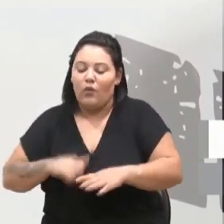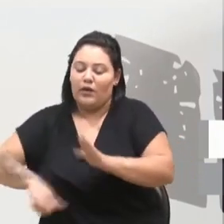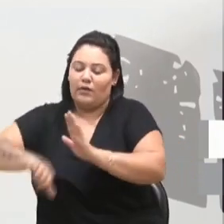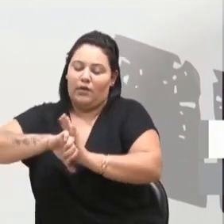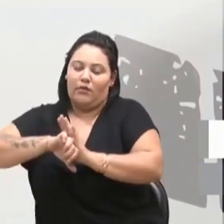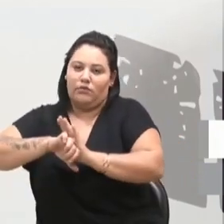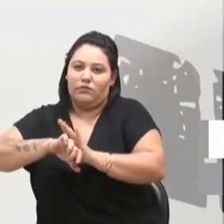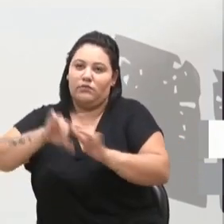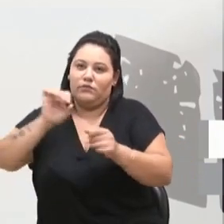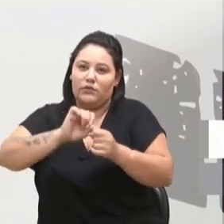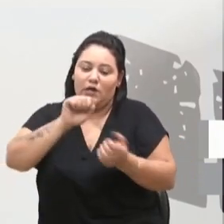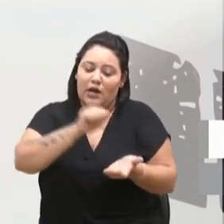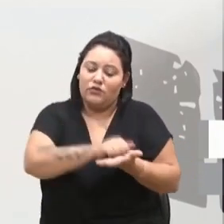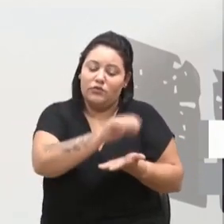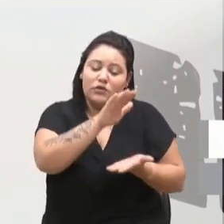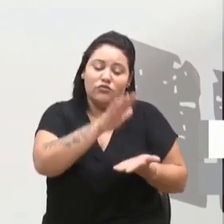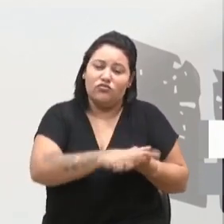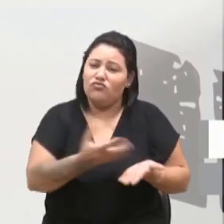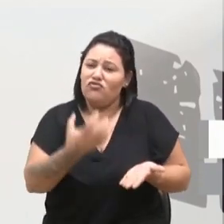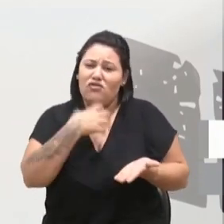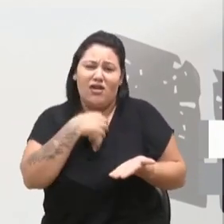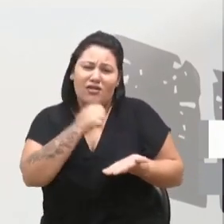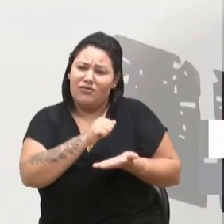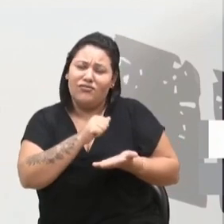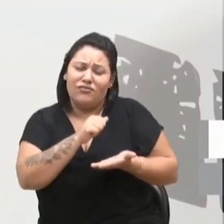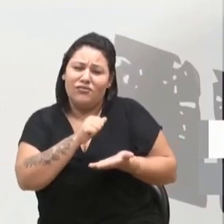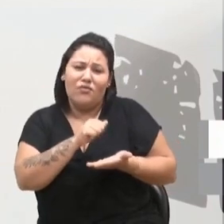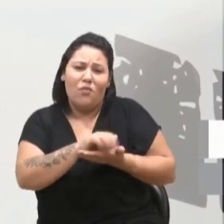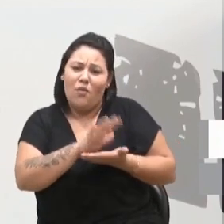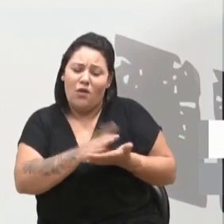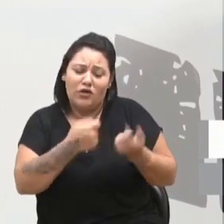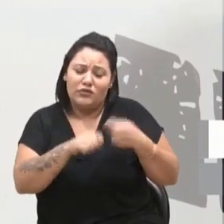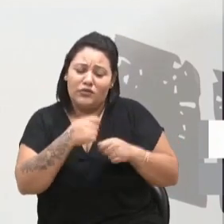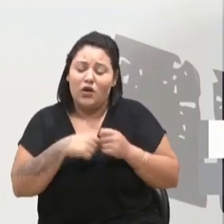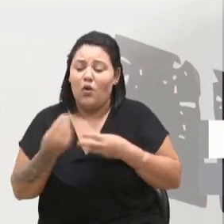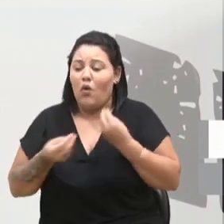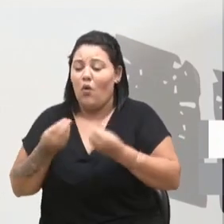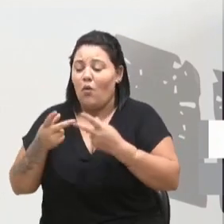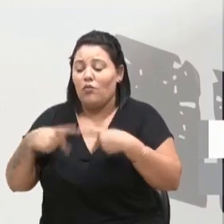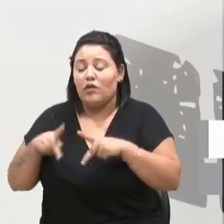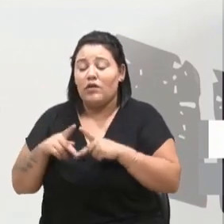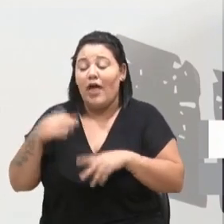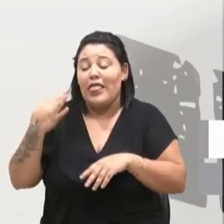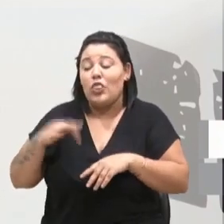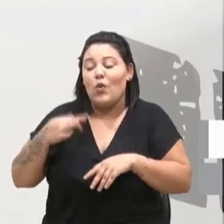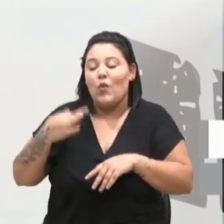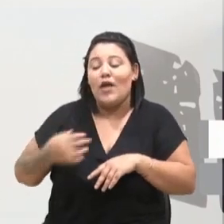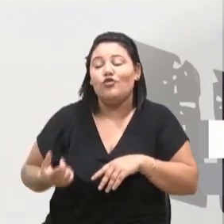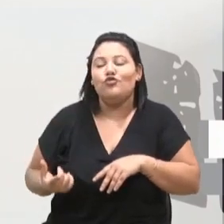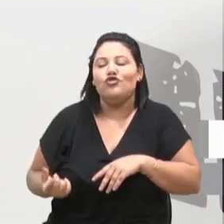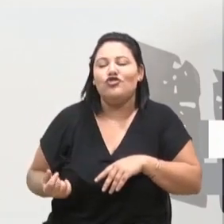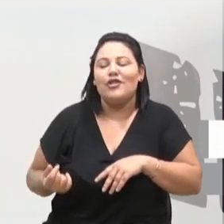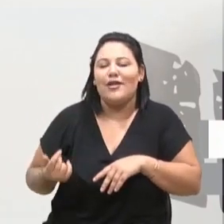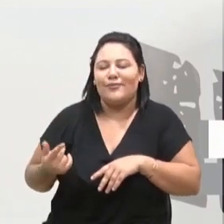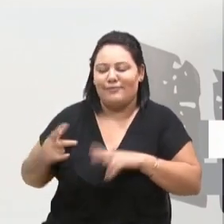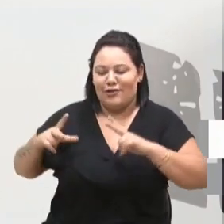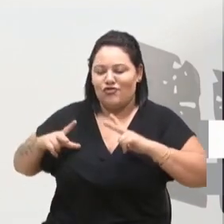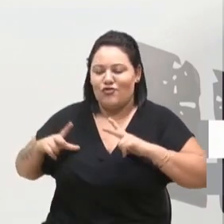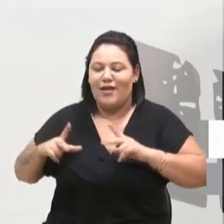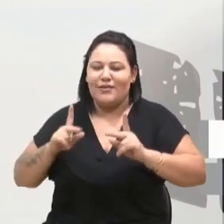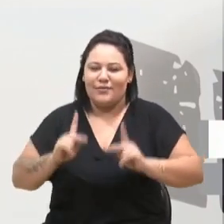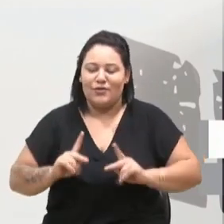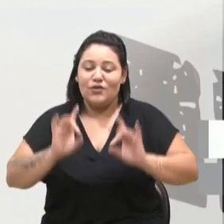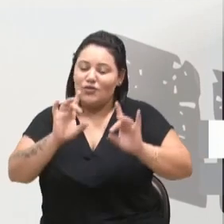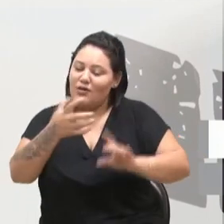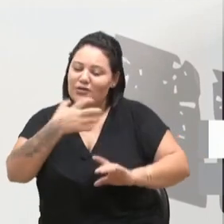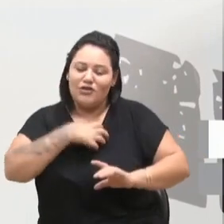Penalizar administrativamente que, como a população diz, que doa no bolso, né? E só assim, de repente, a gente consiga